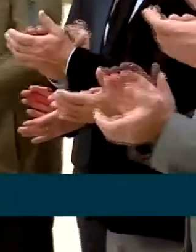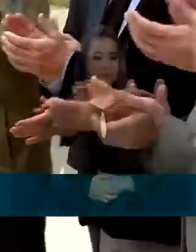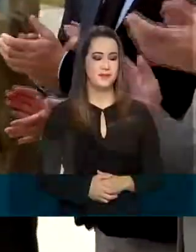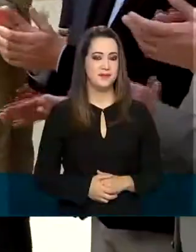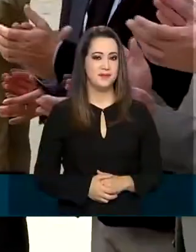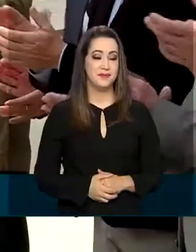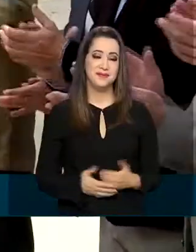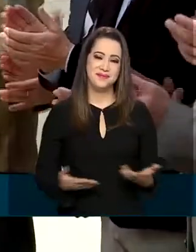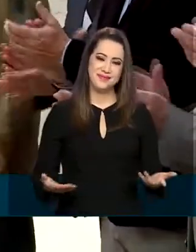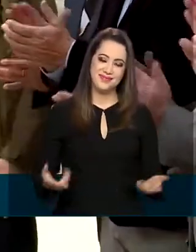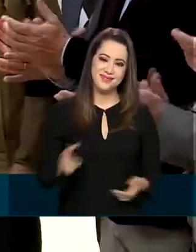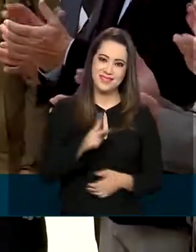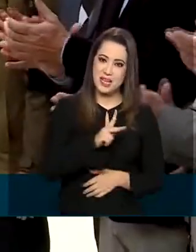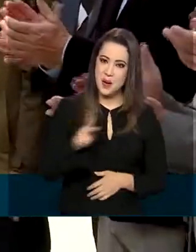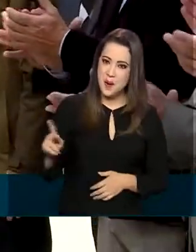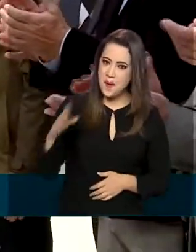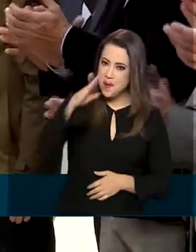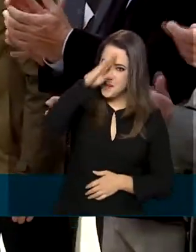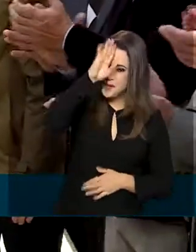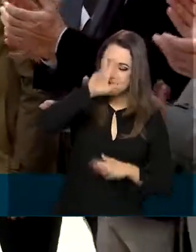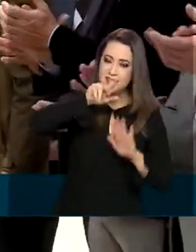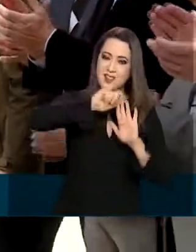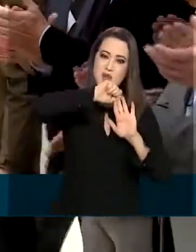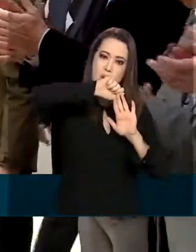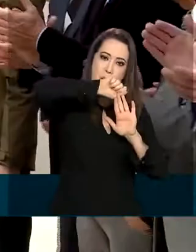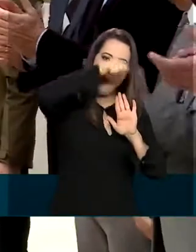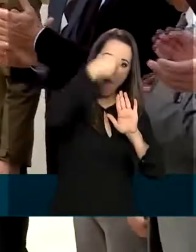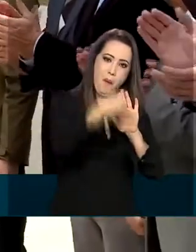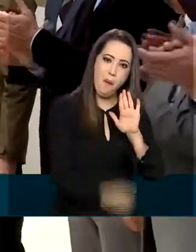O presidente, então, descerra a placa